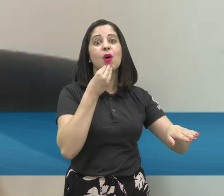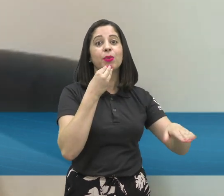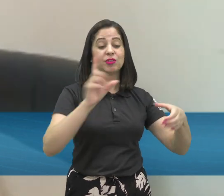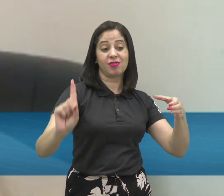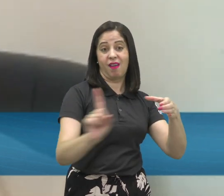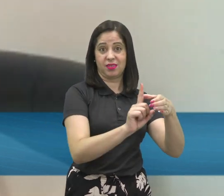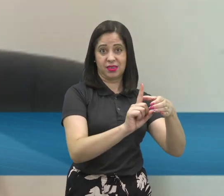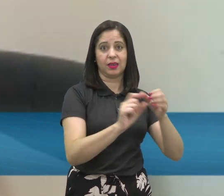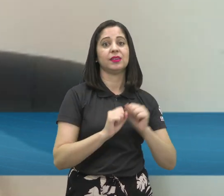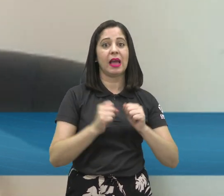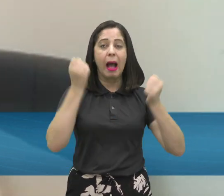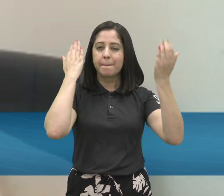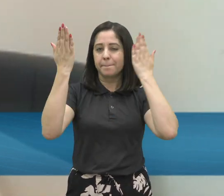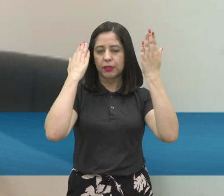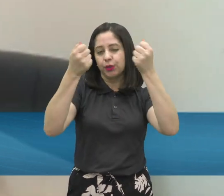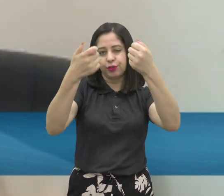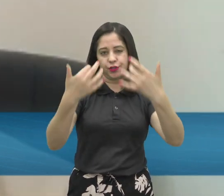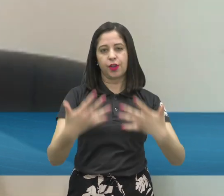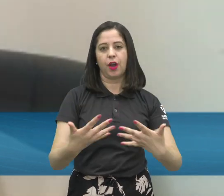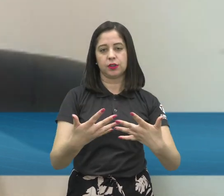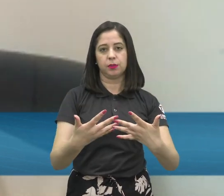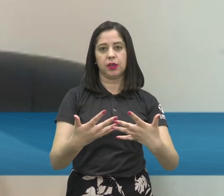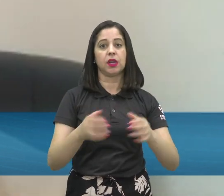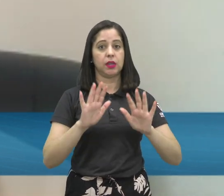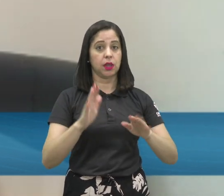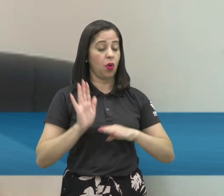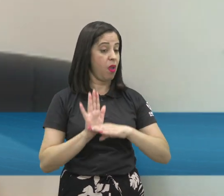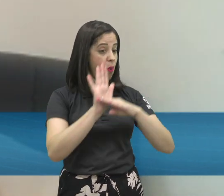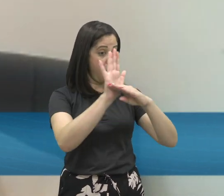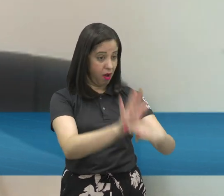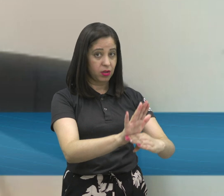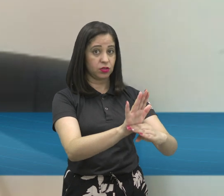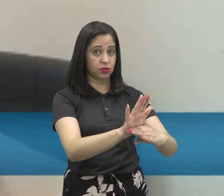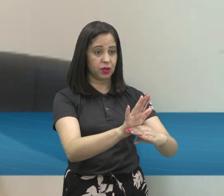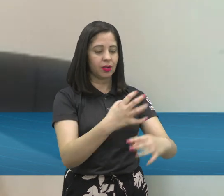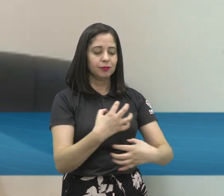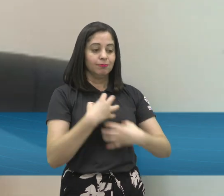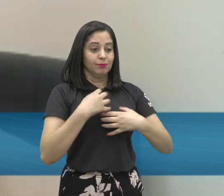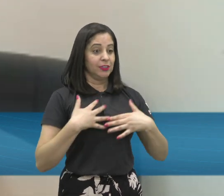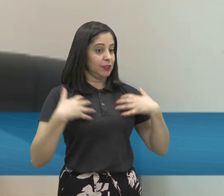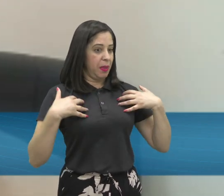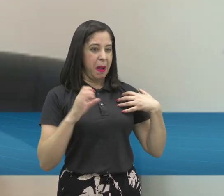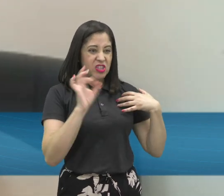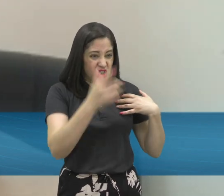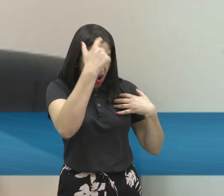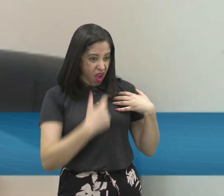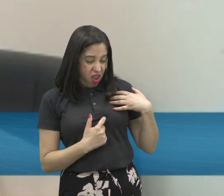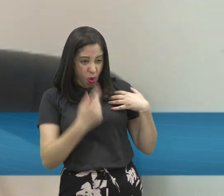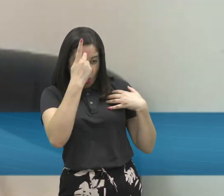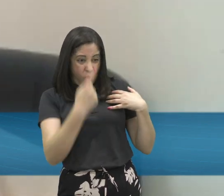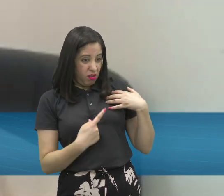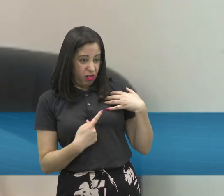pouco da psicanálise estuda muito isso. Eu ajudando e favorecendo o social, isso também favorece a mim, mas não é apenas a mim. Se eu apenas estou com